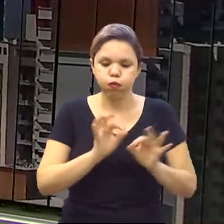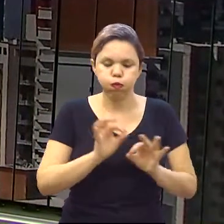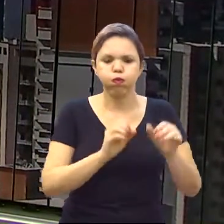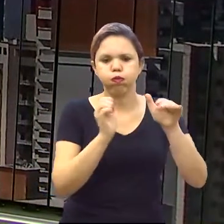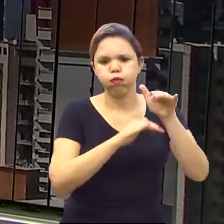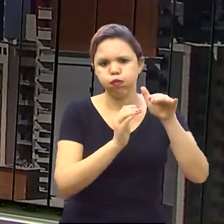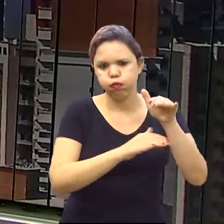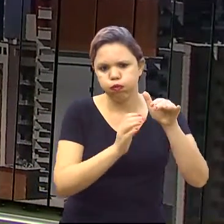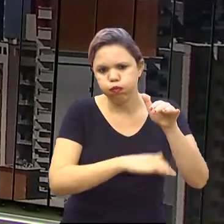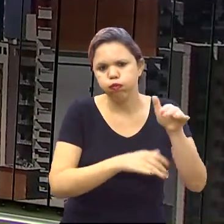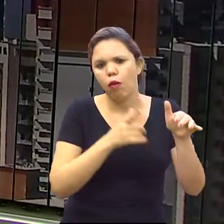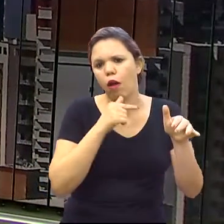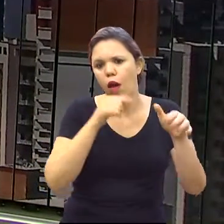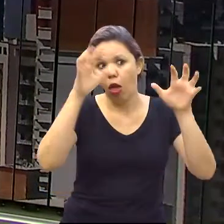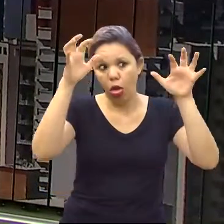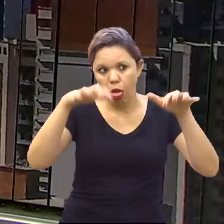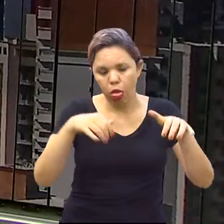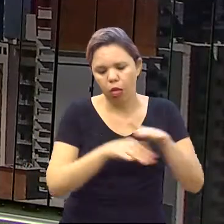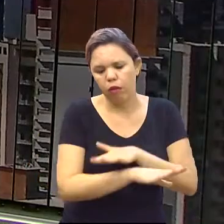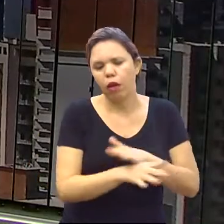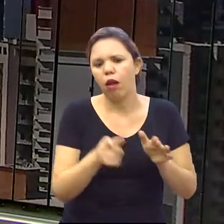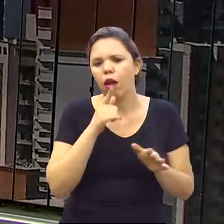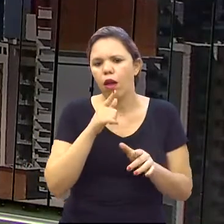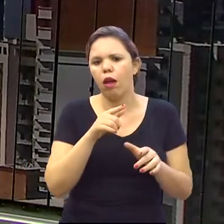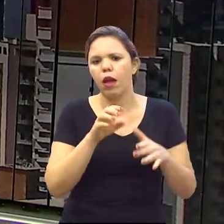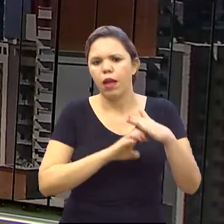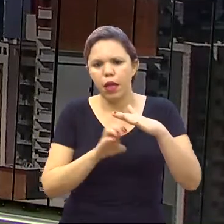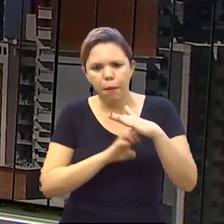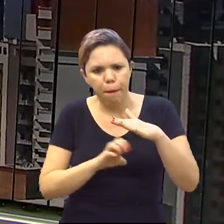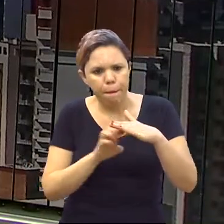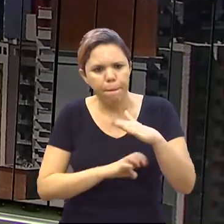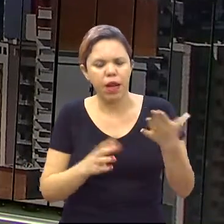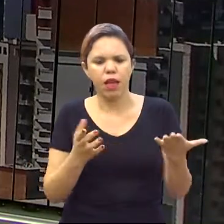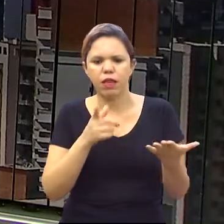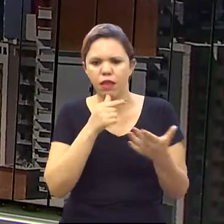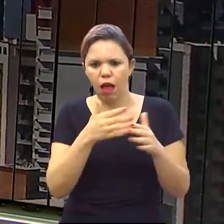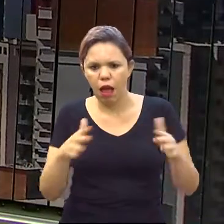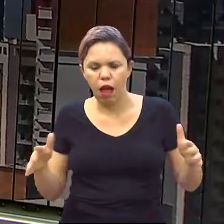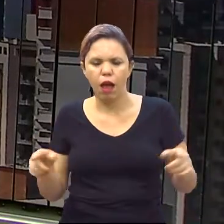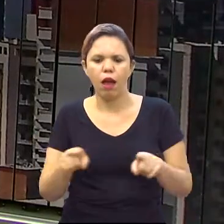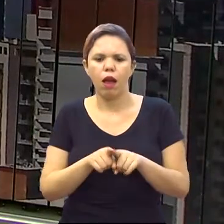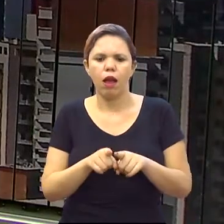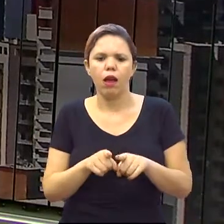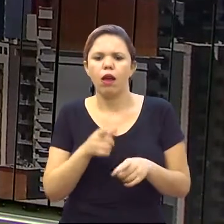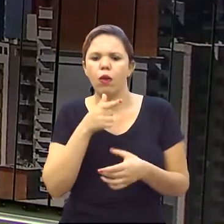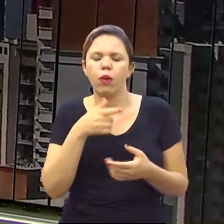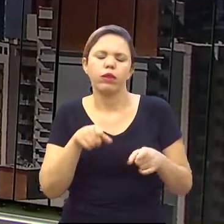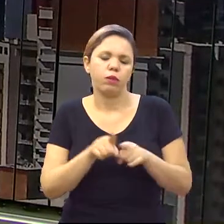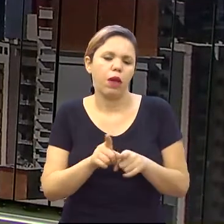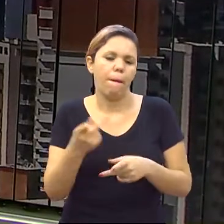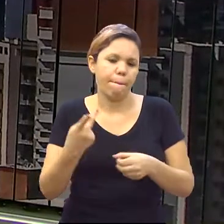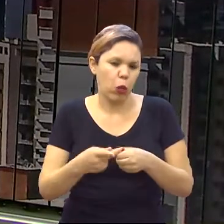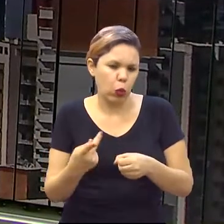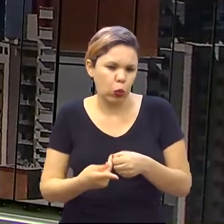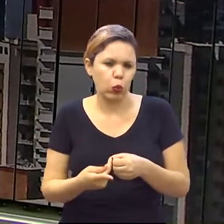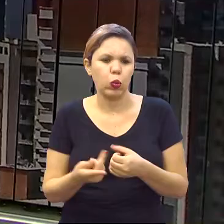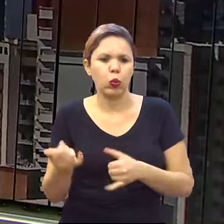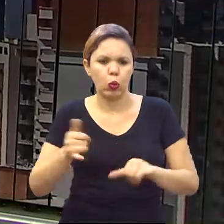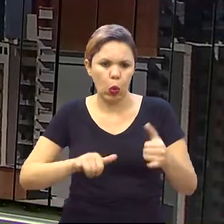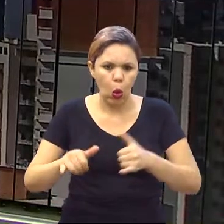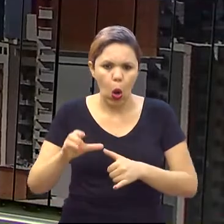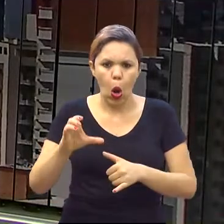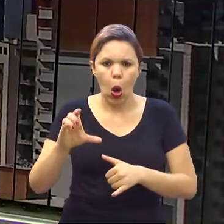de estoques nas companhias de saneamento, de cloro, carvão ativado e outros produtos